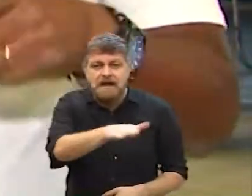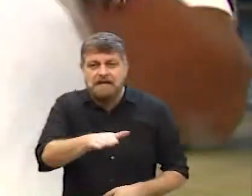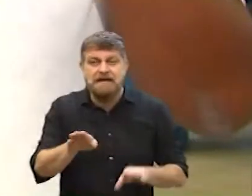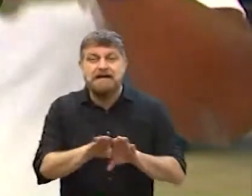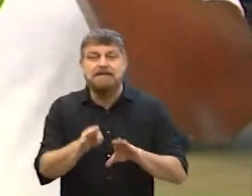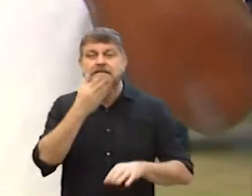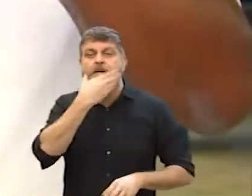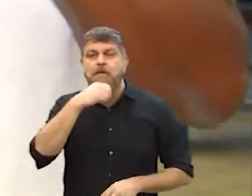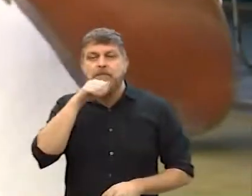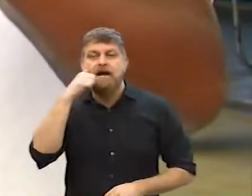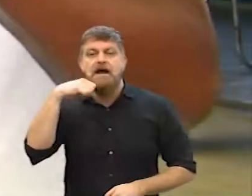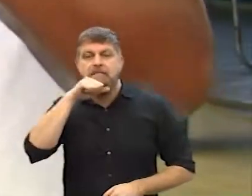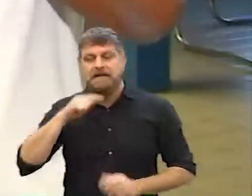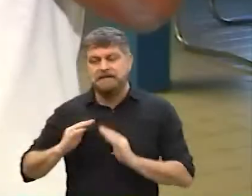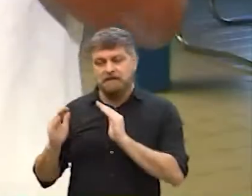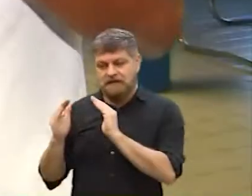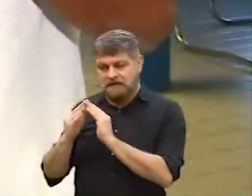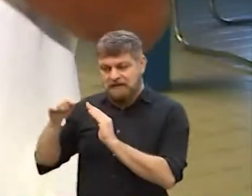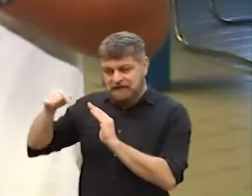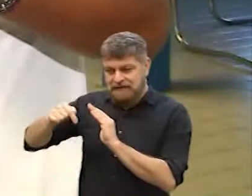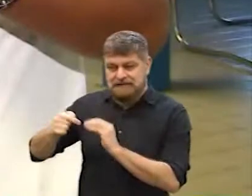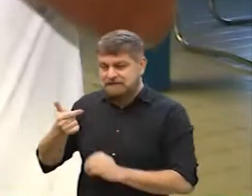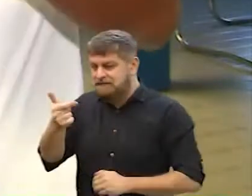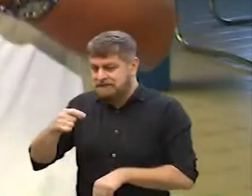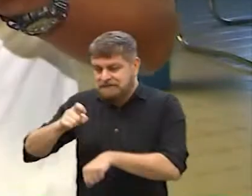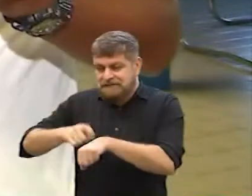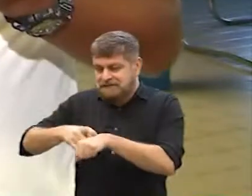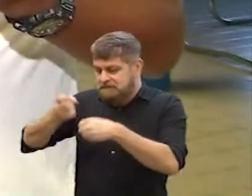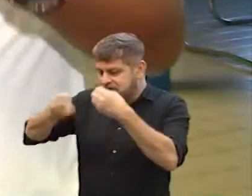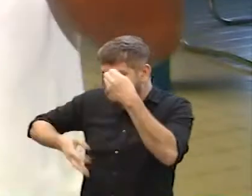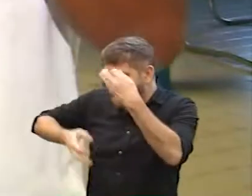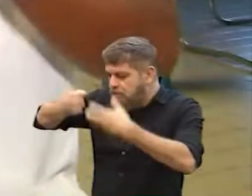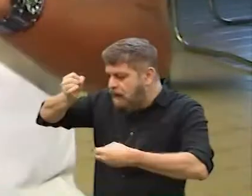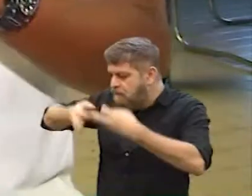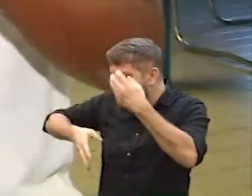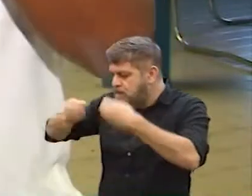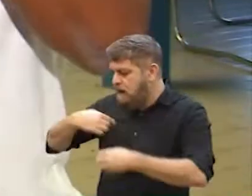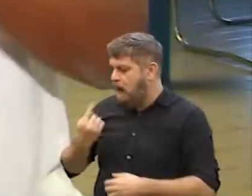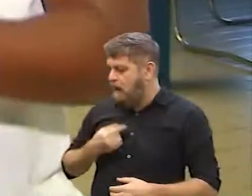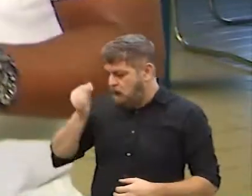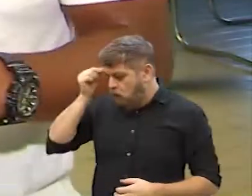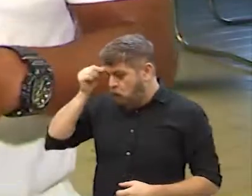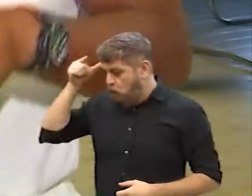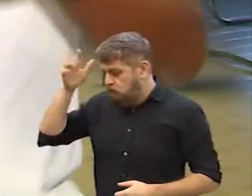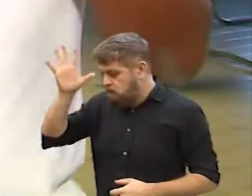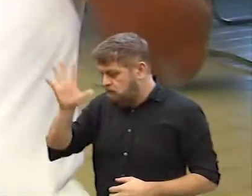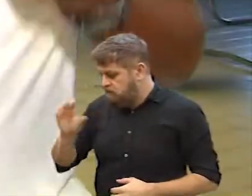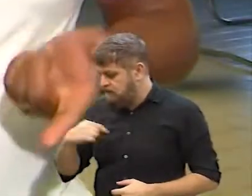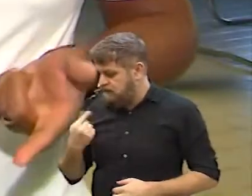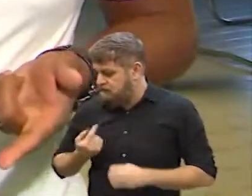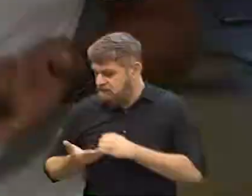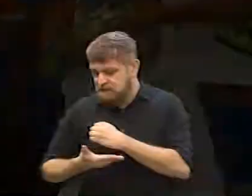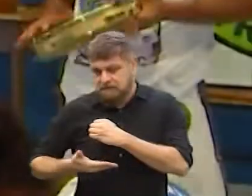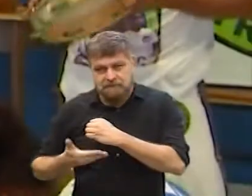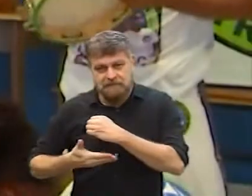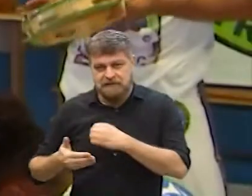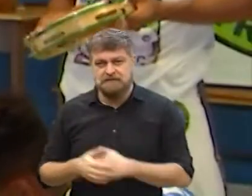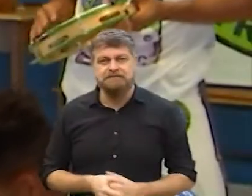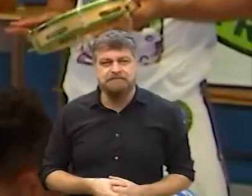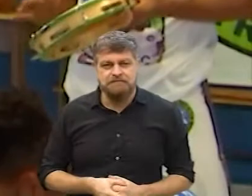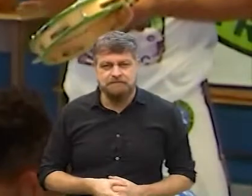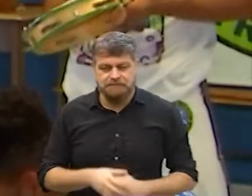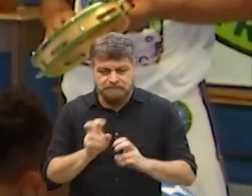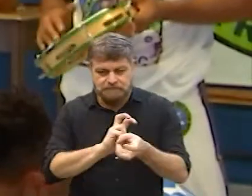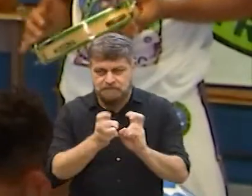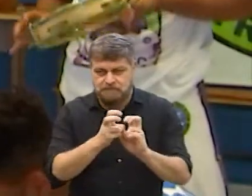para os pais que estão em casas também, que às vezes não tem tempo de explicar a nossa cultura, as nossas raízes. A capoeira